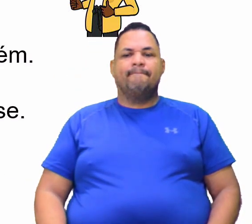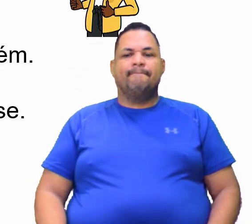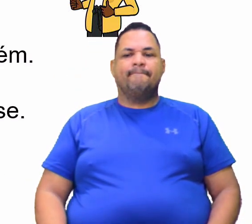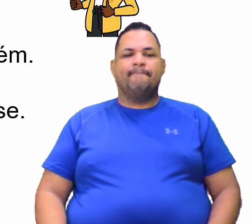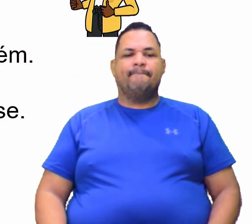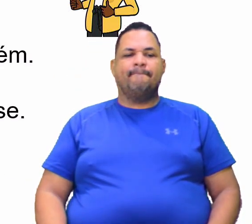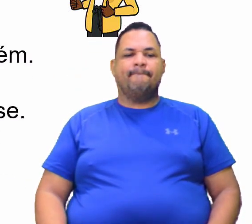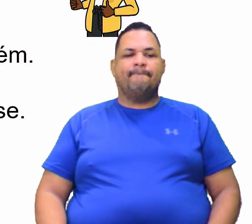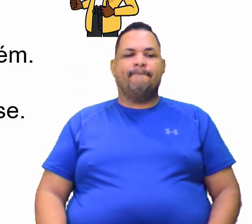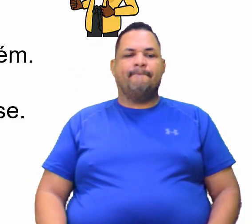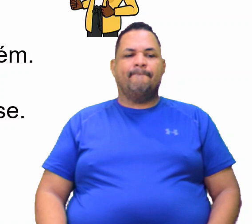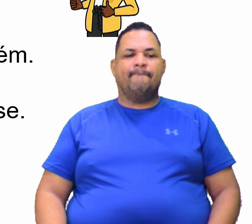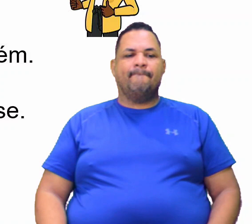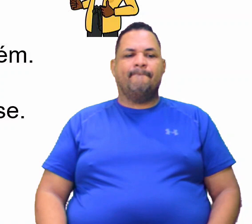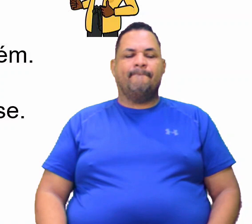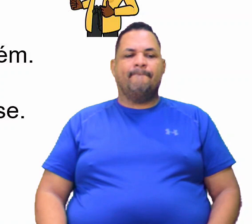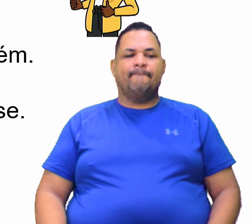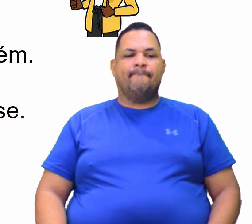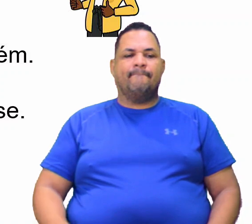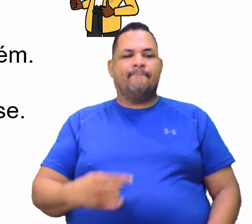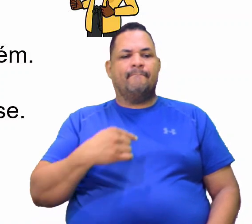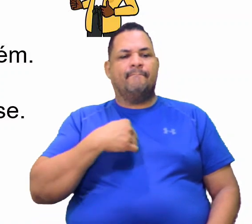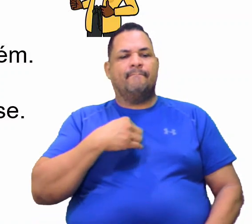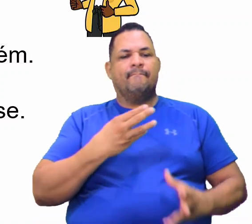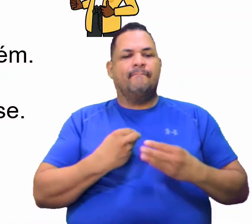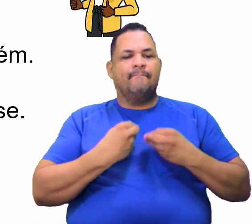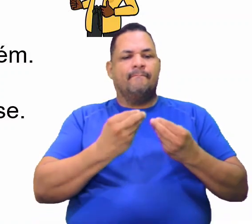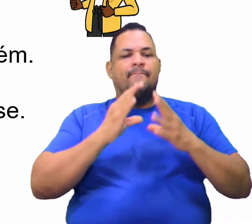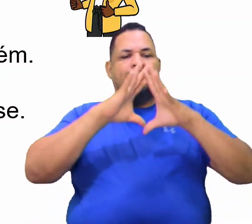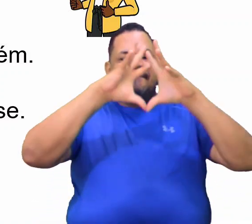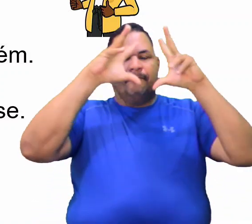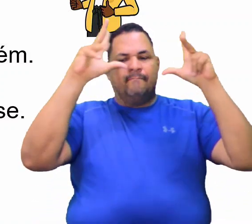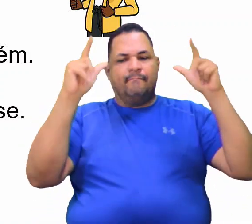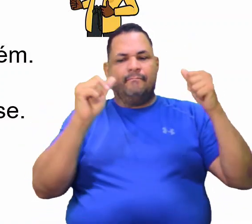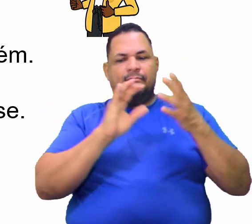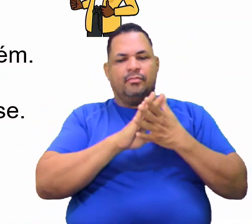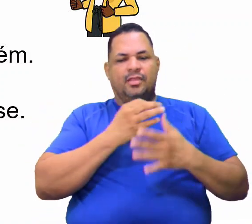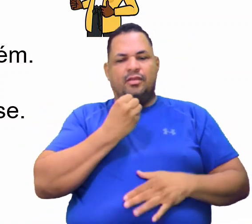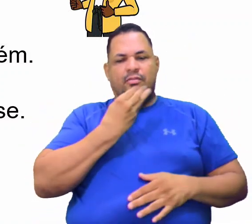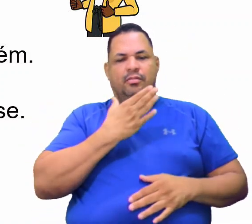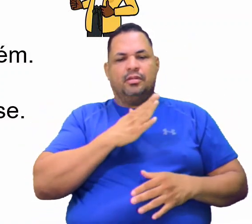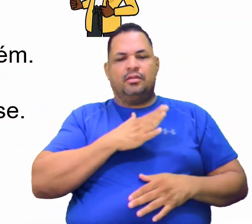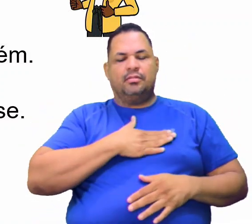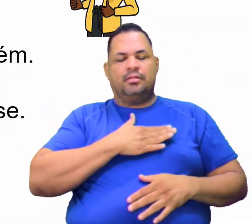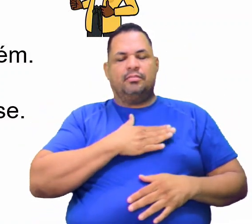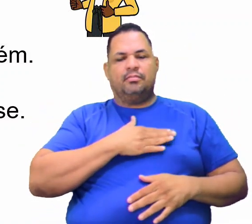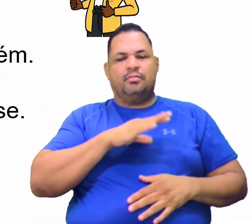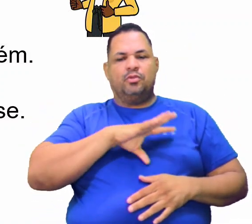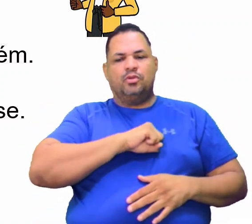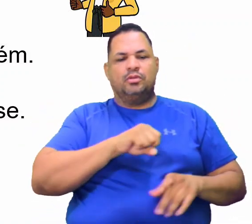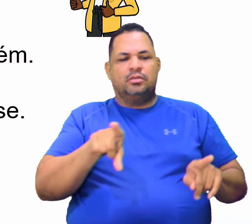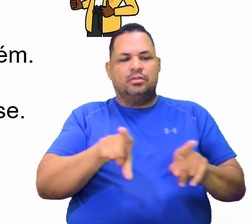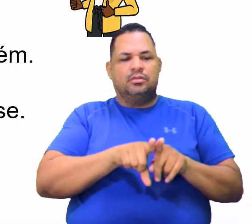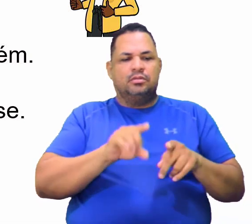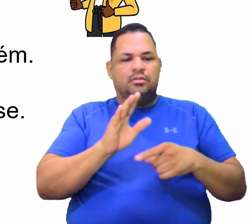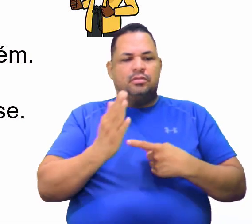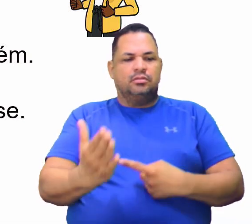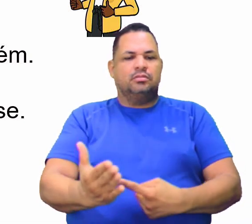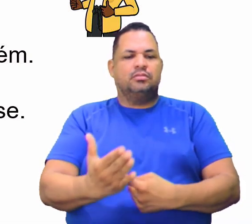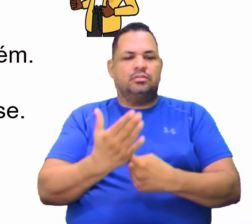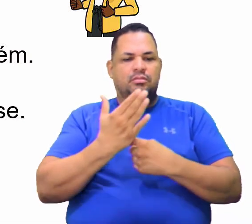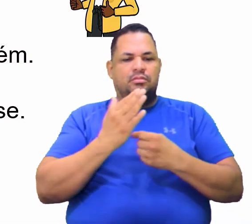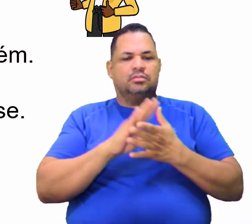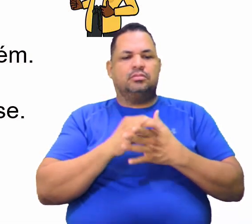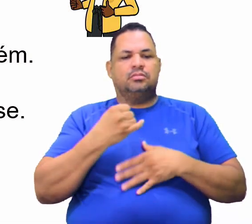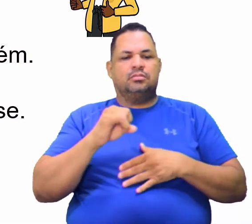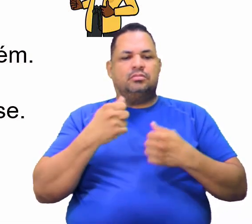mais outra aqui, ó. Eu dar-te-ei o céu, meu bem, e o meu amor também. Ajudar-nos-ia